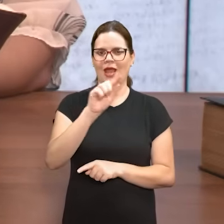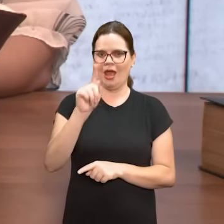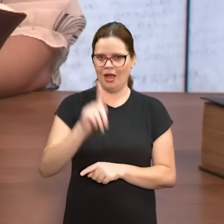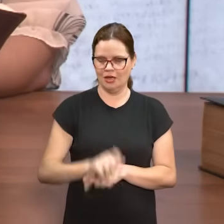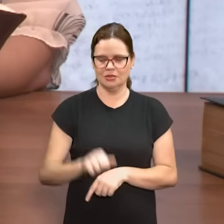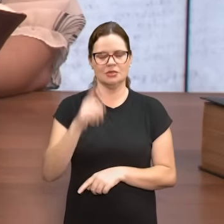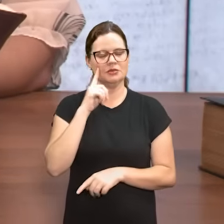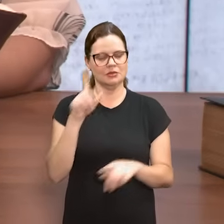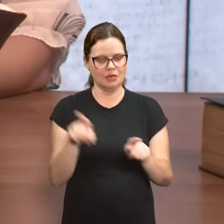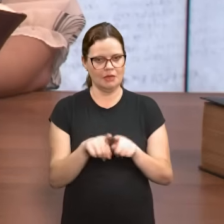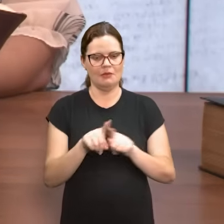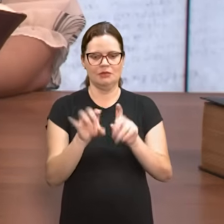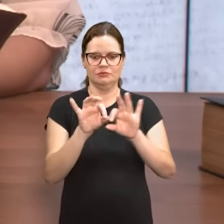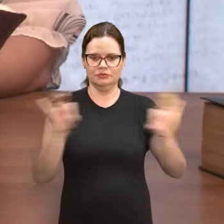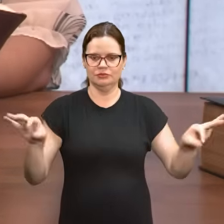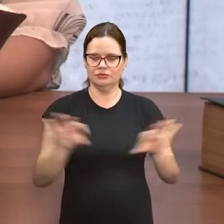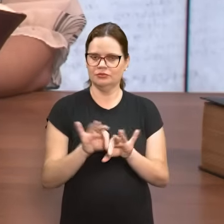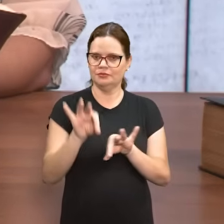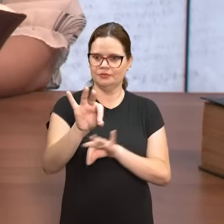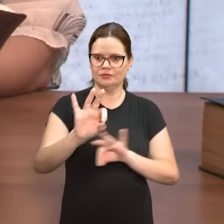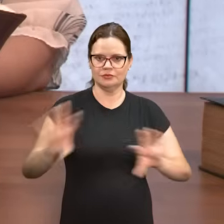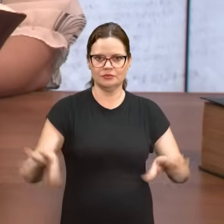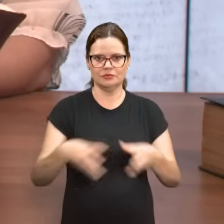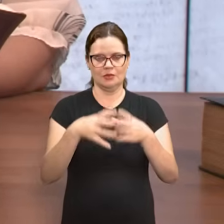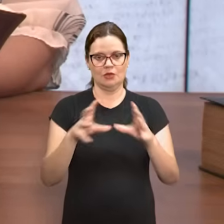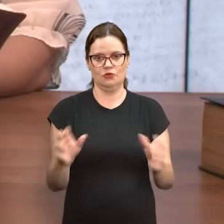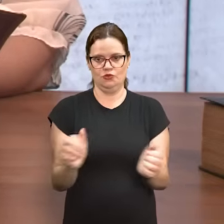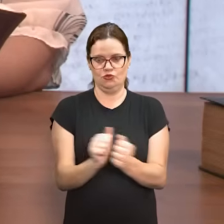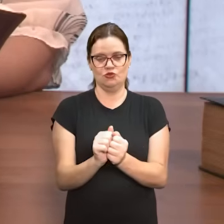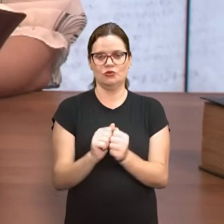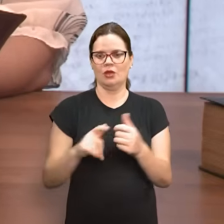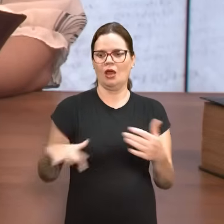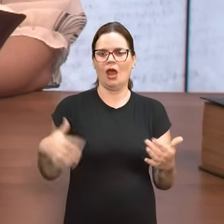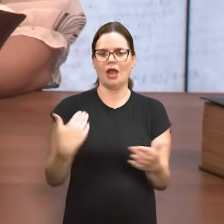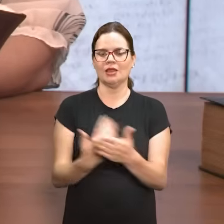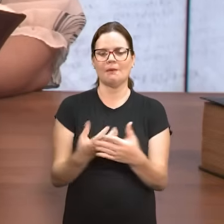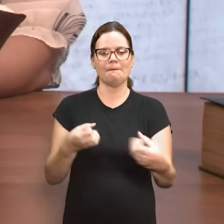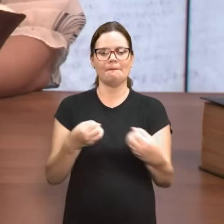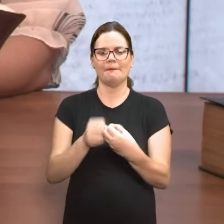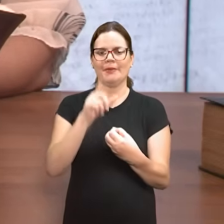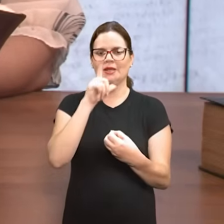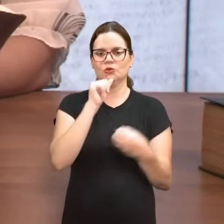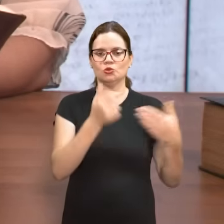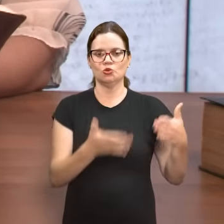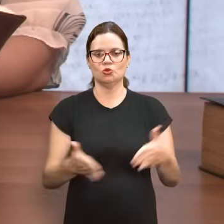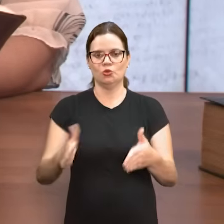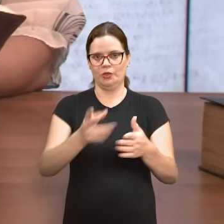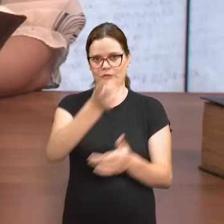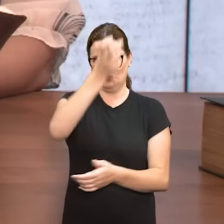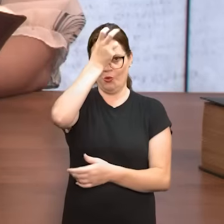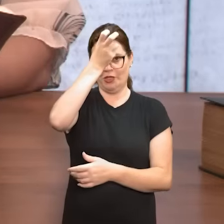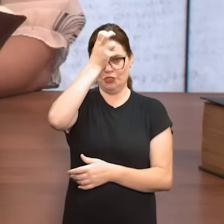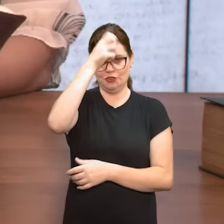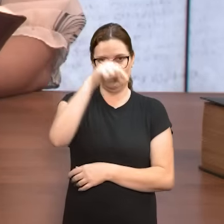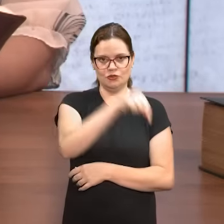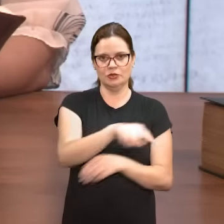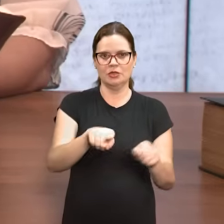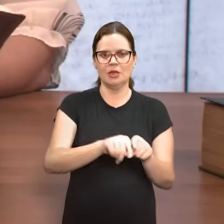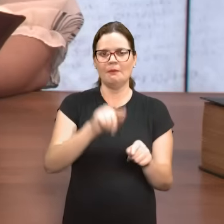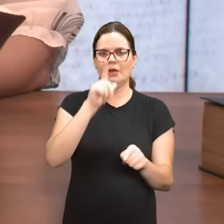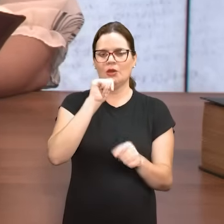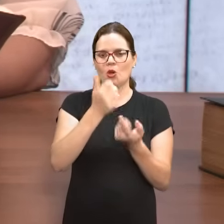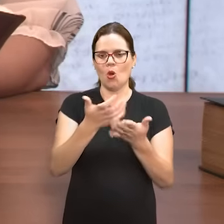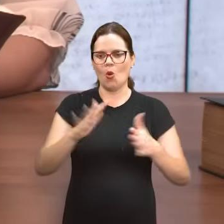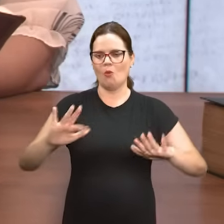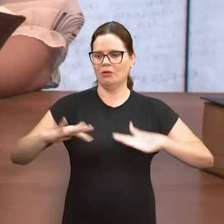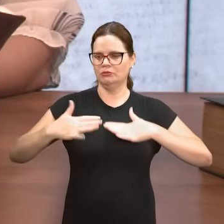da sua jurisdição e as suas aldeias, até ao rio do Egito, e o mar grande e o